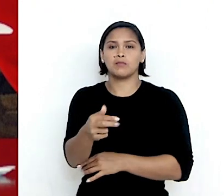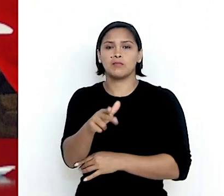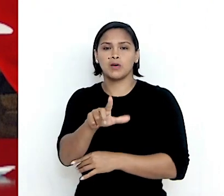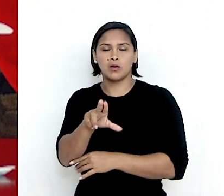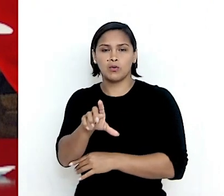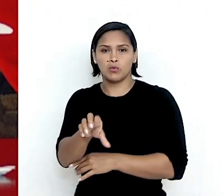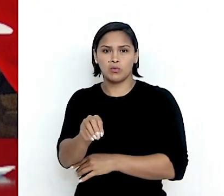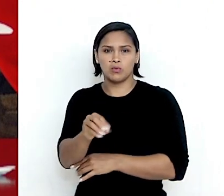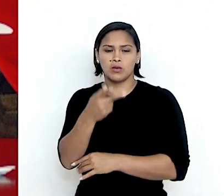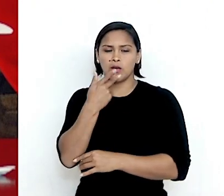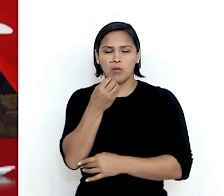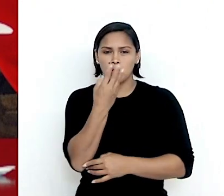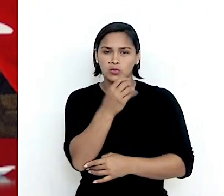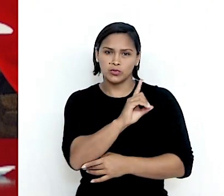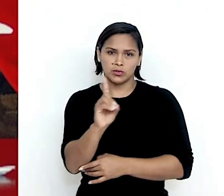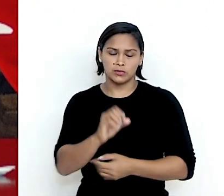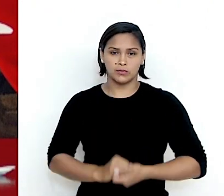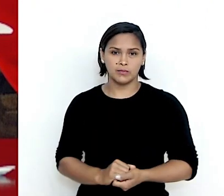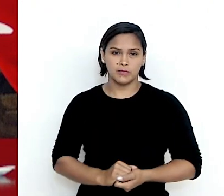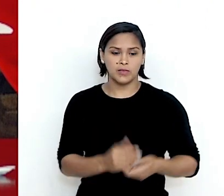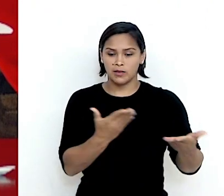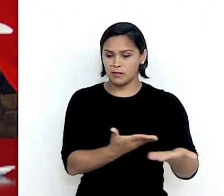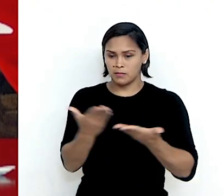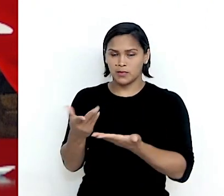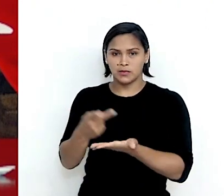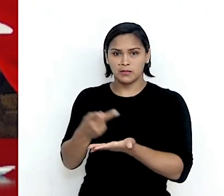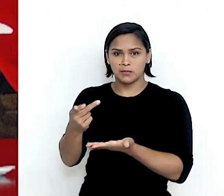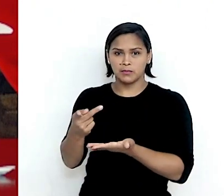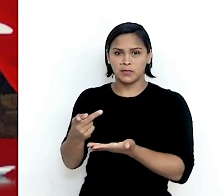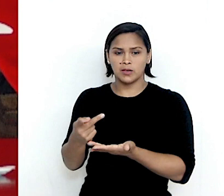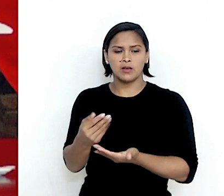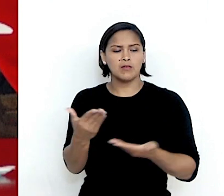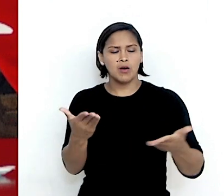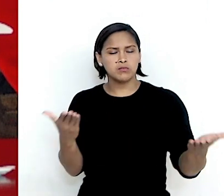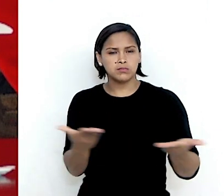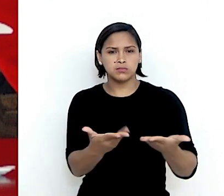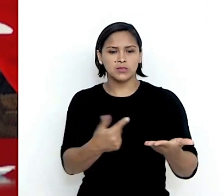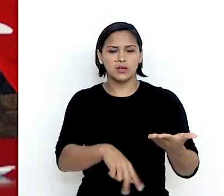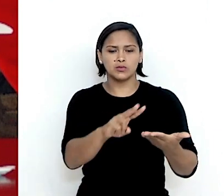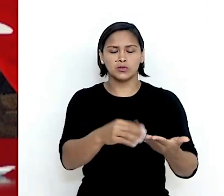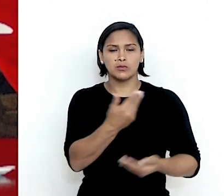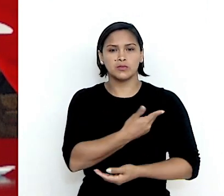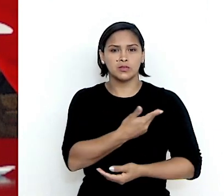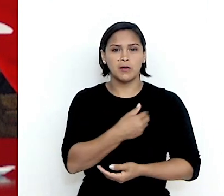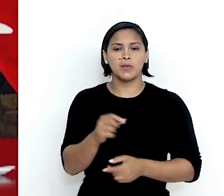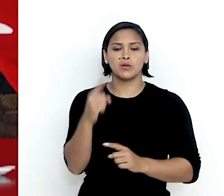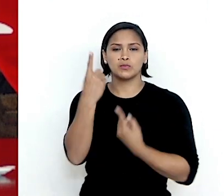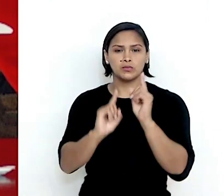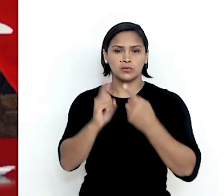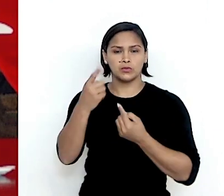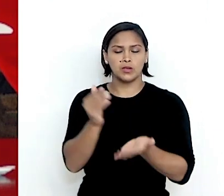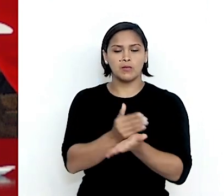Pacheco, a quem dou meu bom dia. E passo a palavra, então, aos nossos amigos do